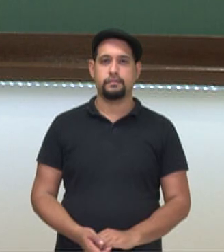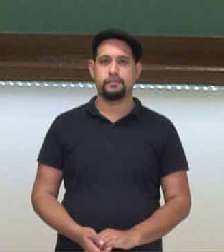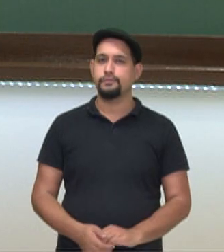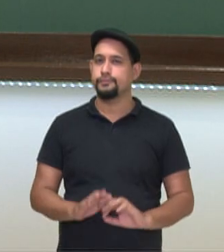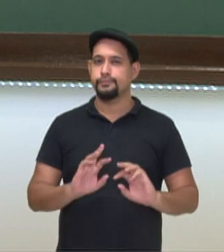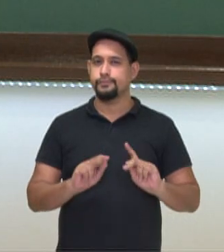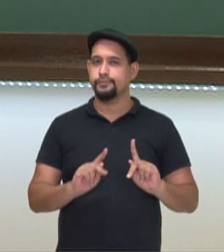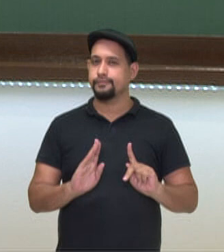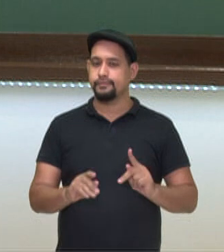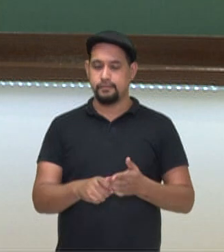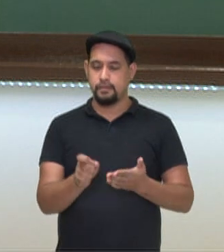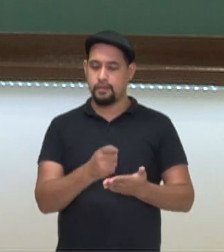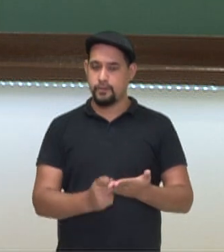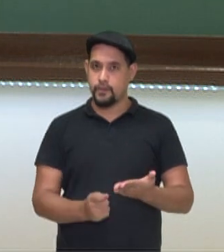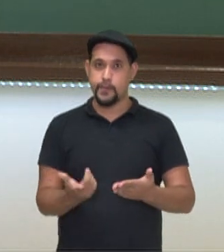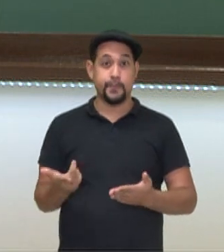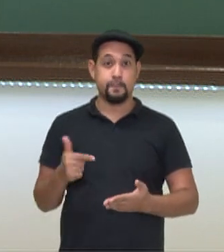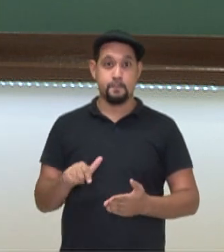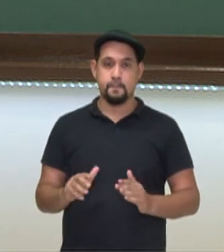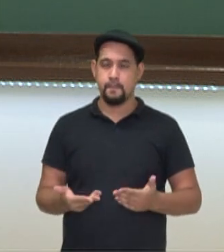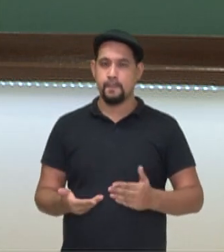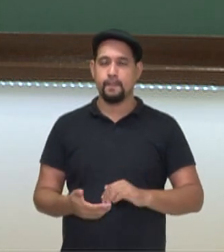Tudo anotado? Então vamos continuando.